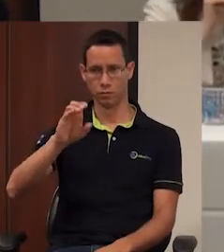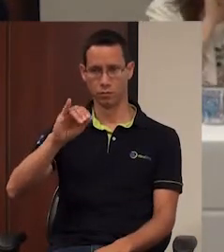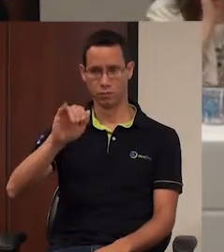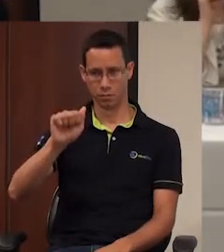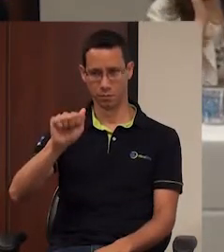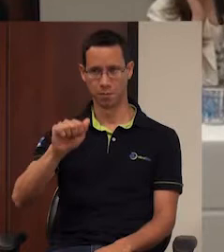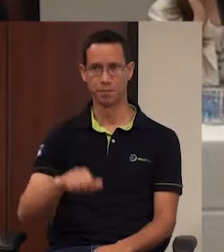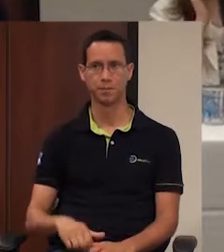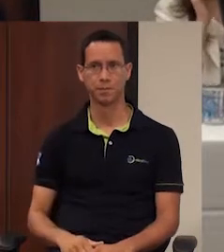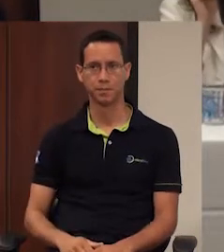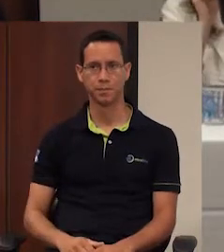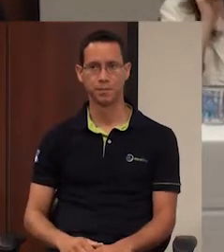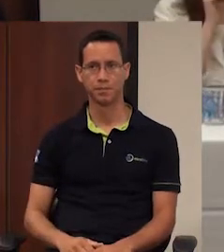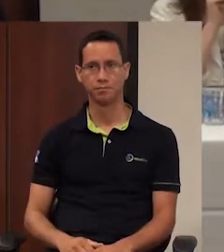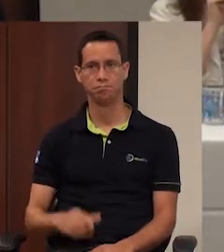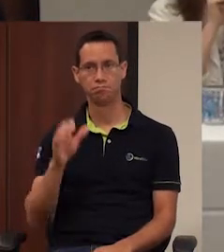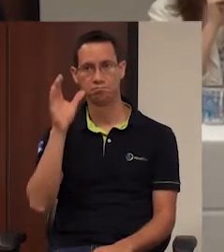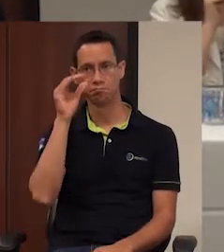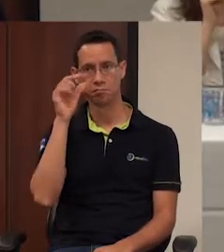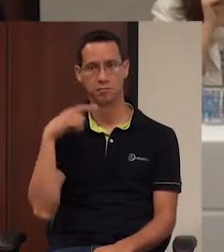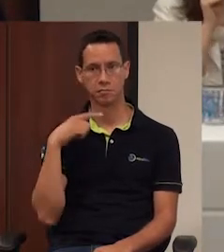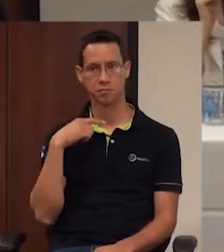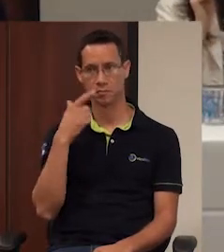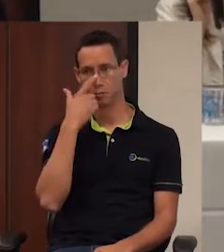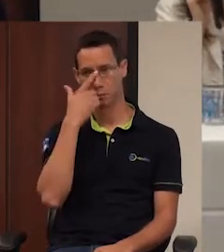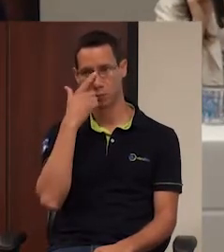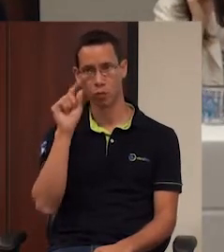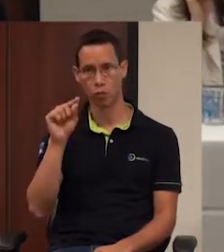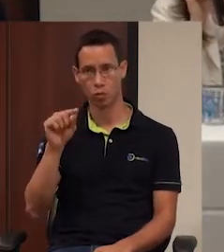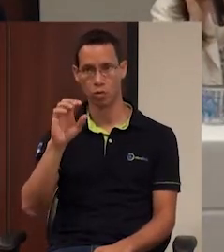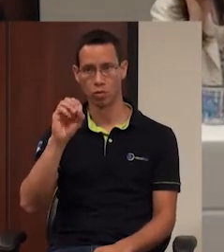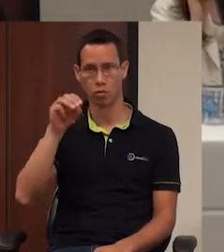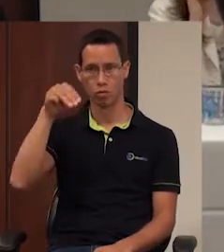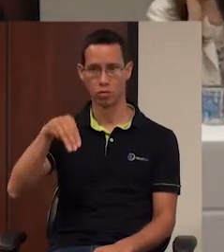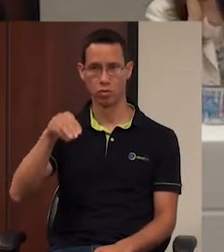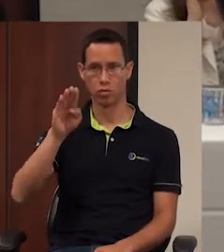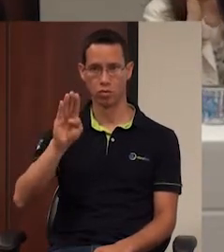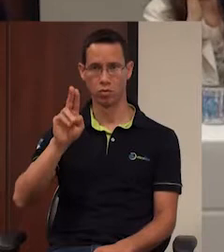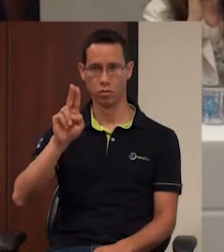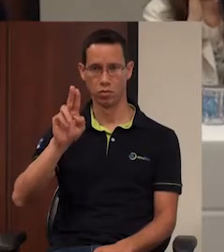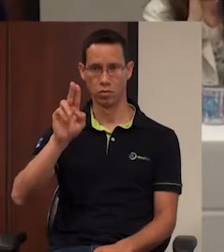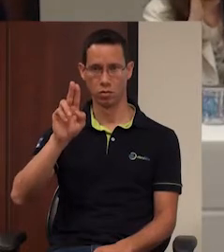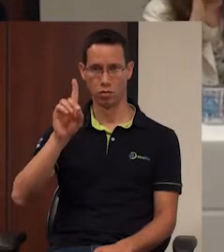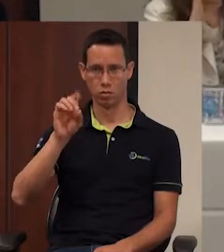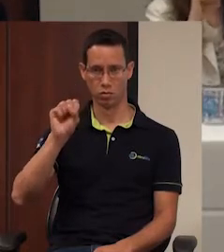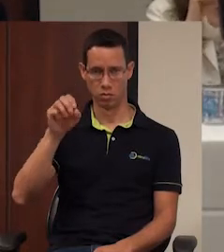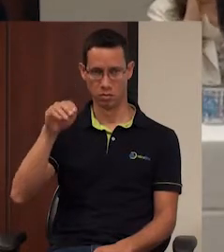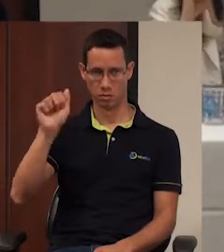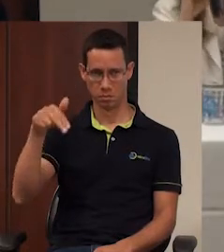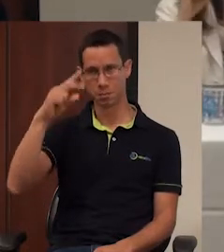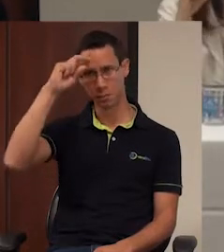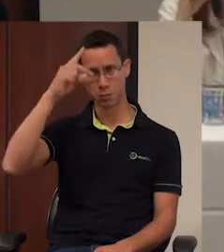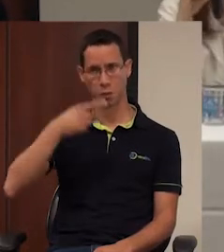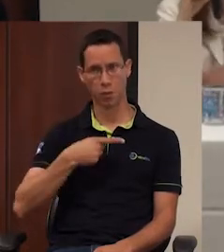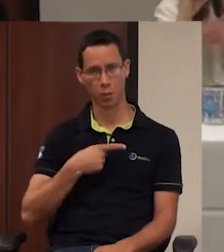coisa muito curiosa, que se chama o ombudsman pessoal. Então, o que é